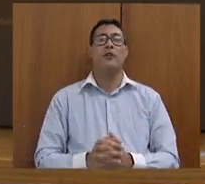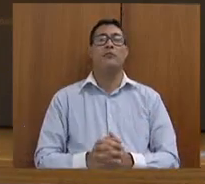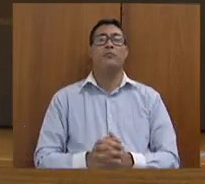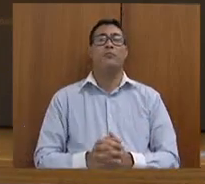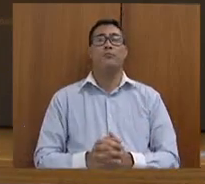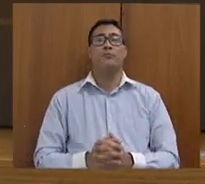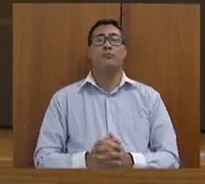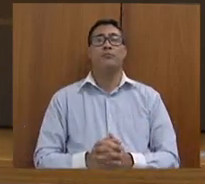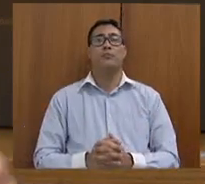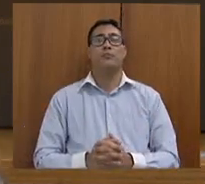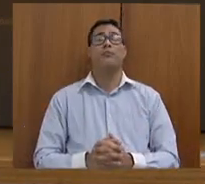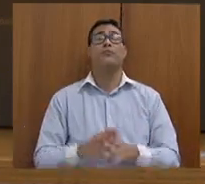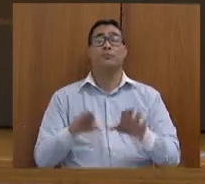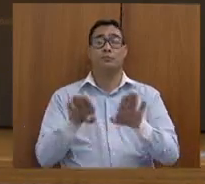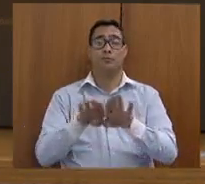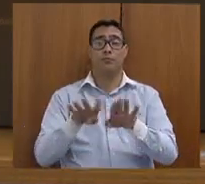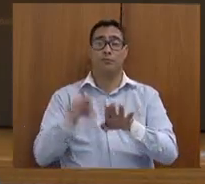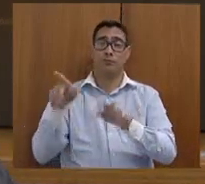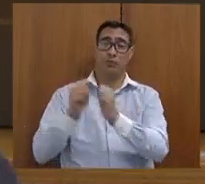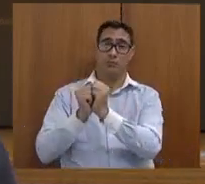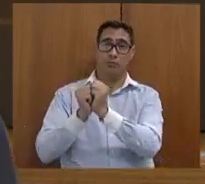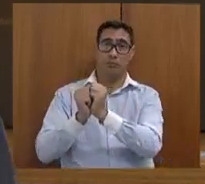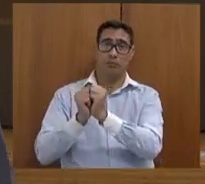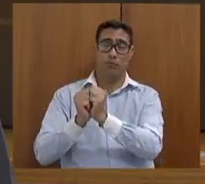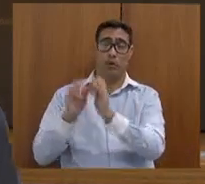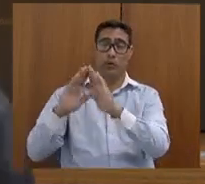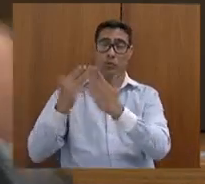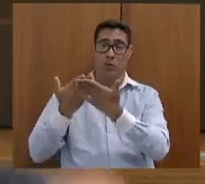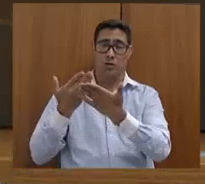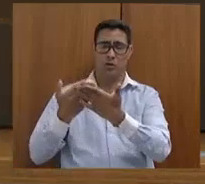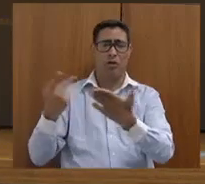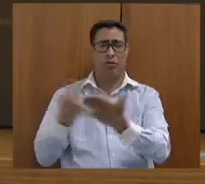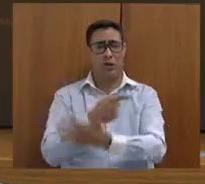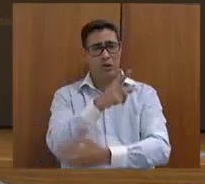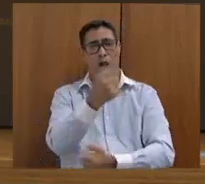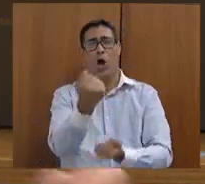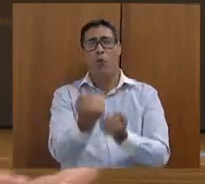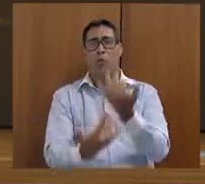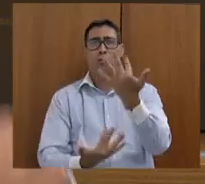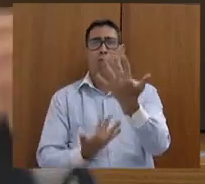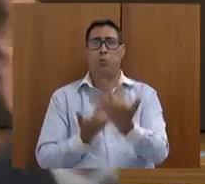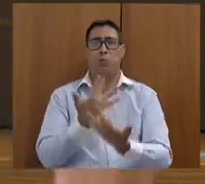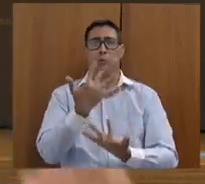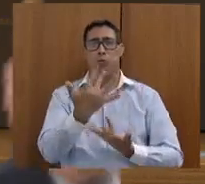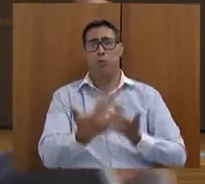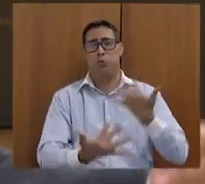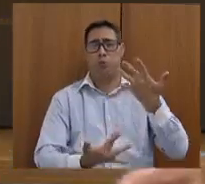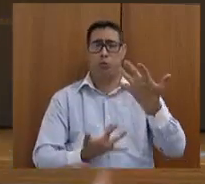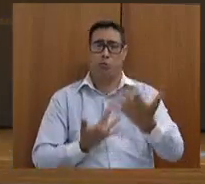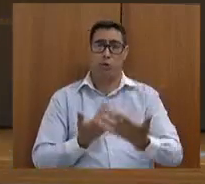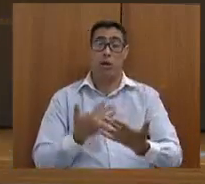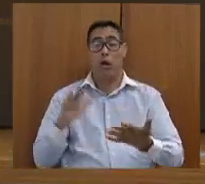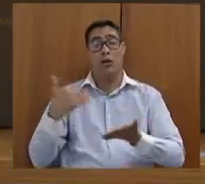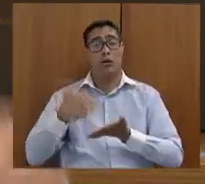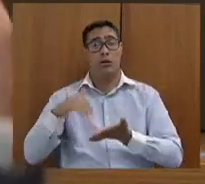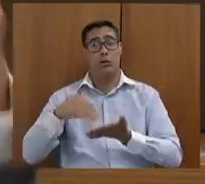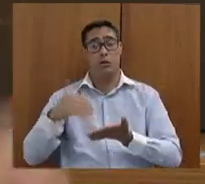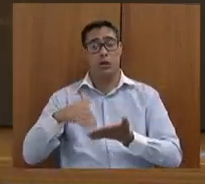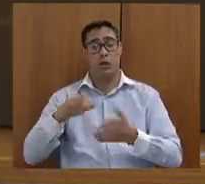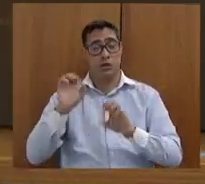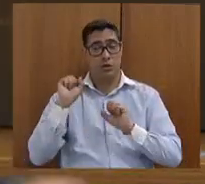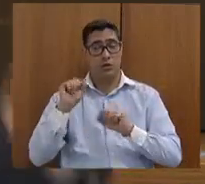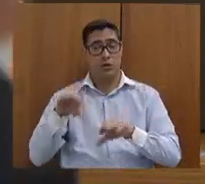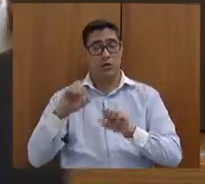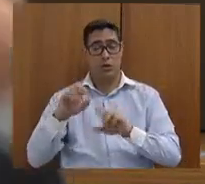e também tive com o senhor onde uma escola foi incendiada e prontamente a secretaria de educação foi